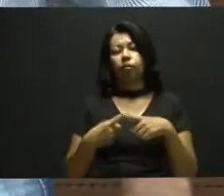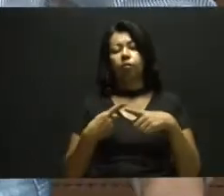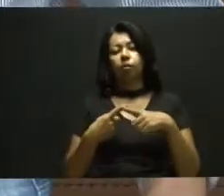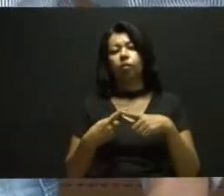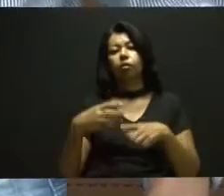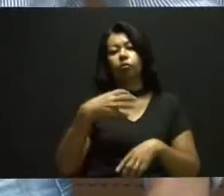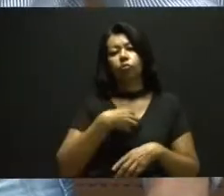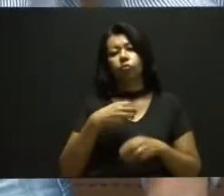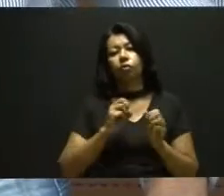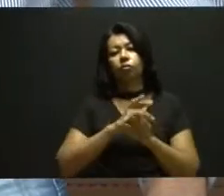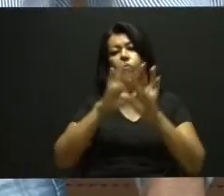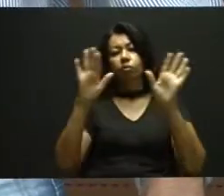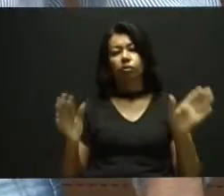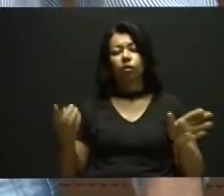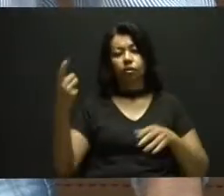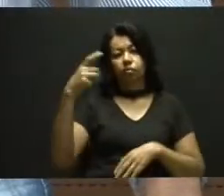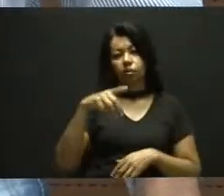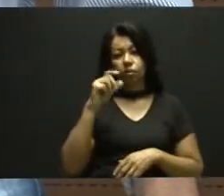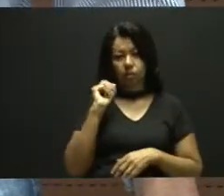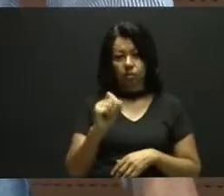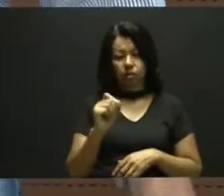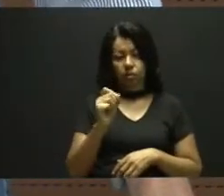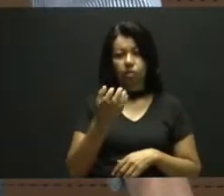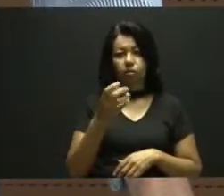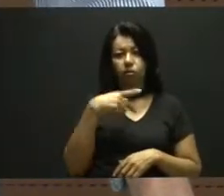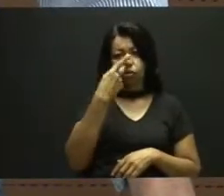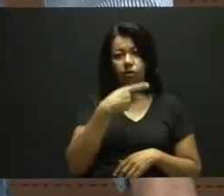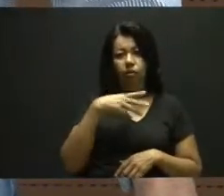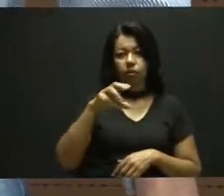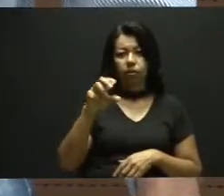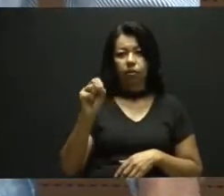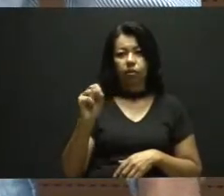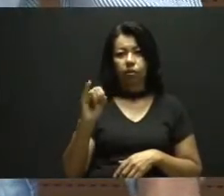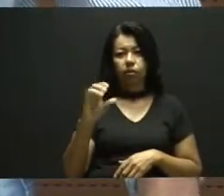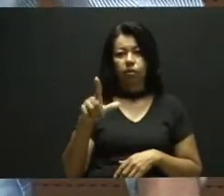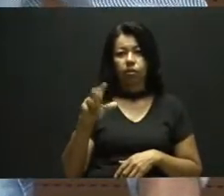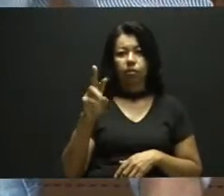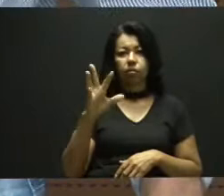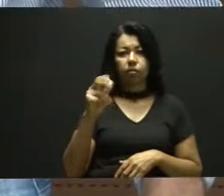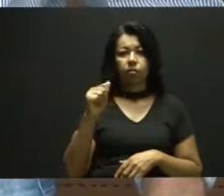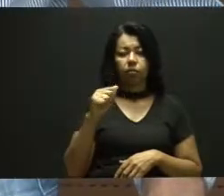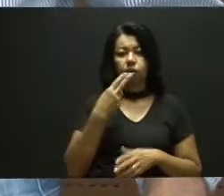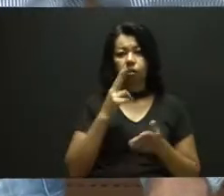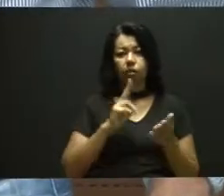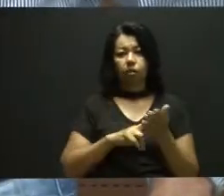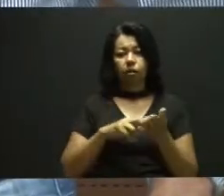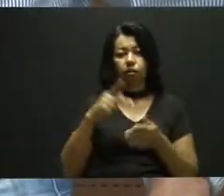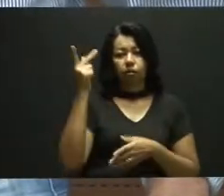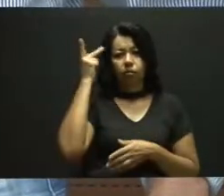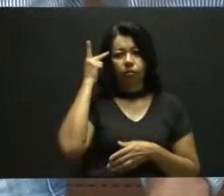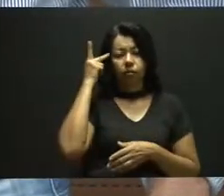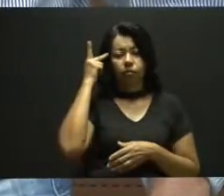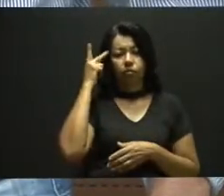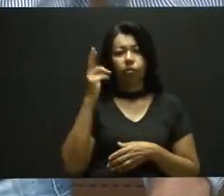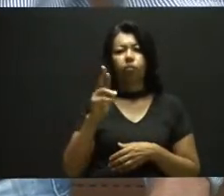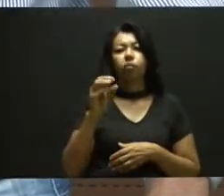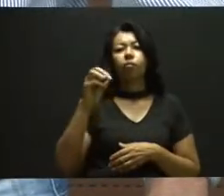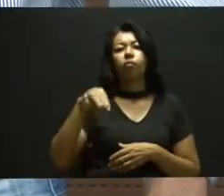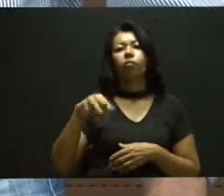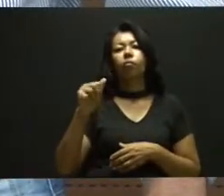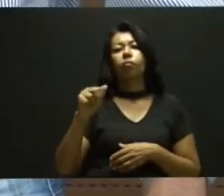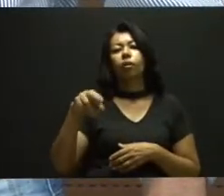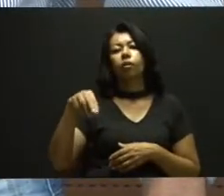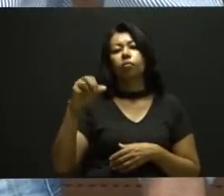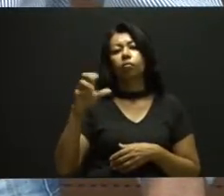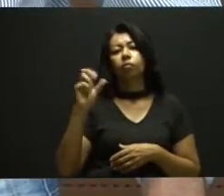forma muito clara aqui diz a silvia na carta paulo aos romanos deus não faz acepção